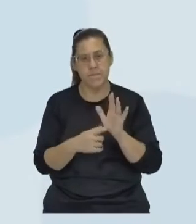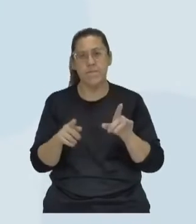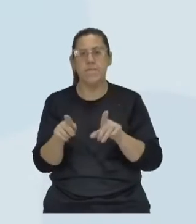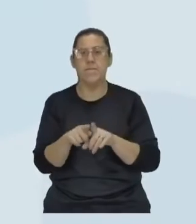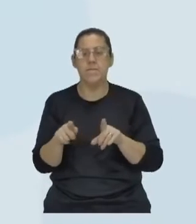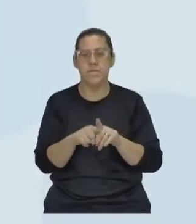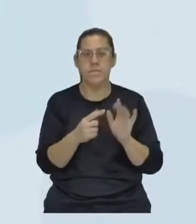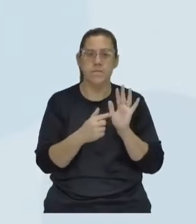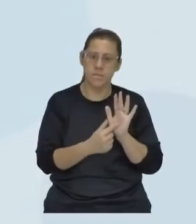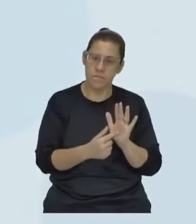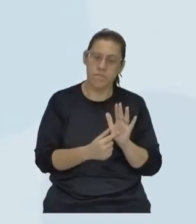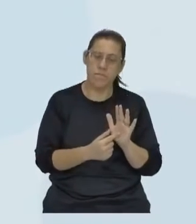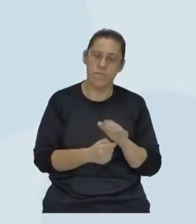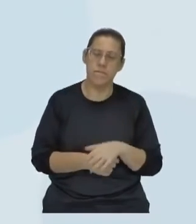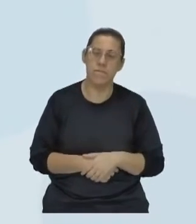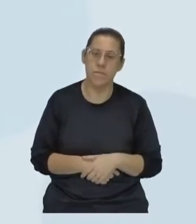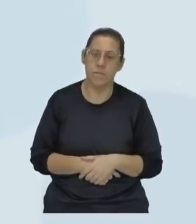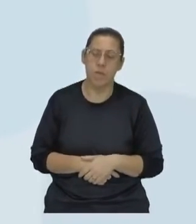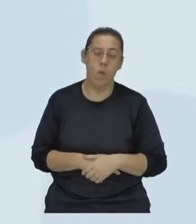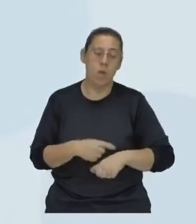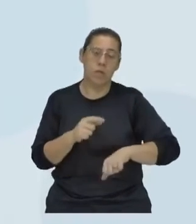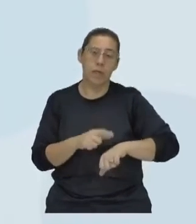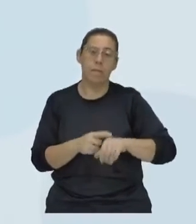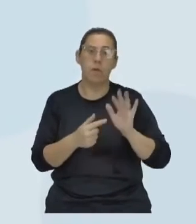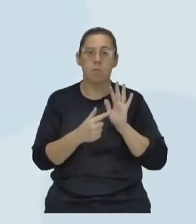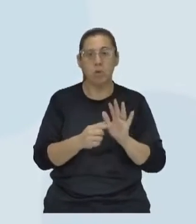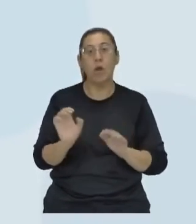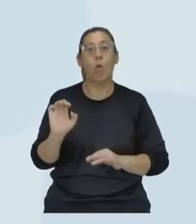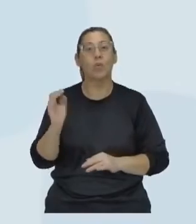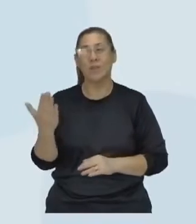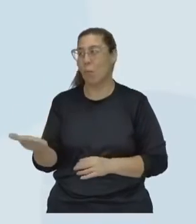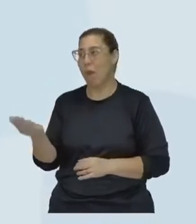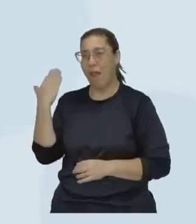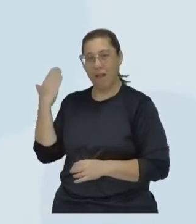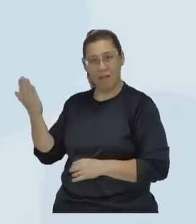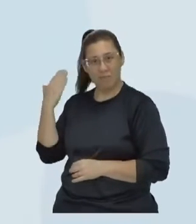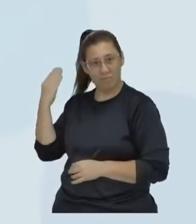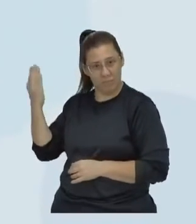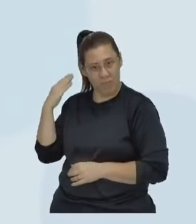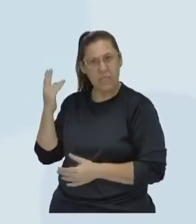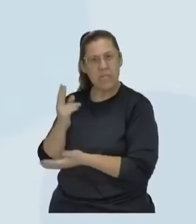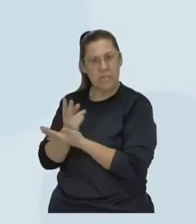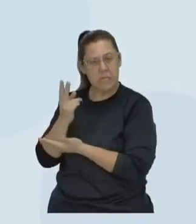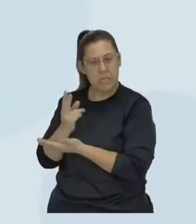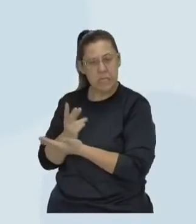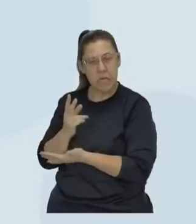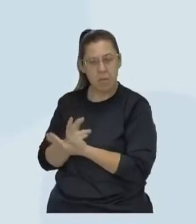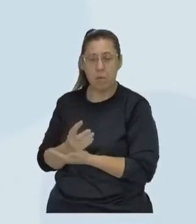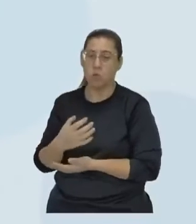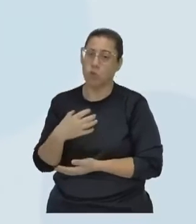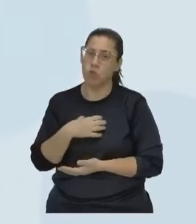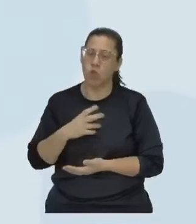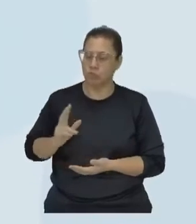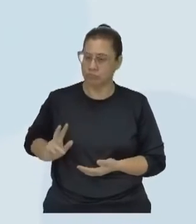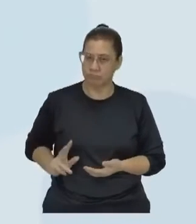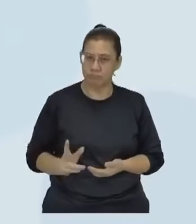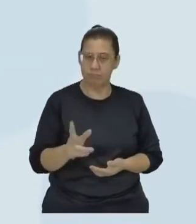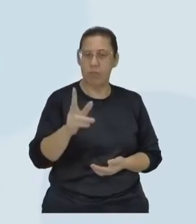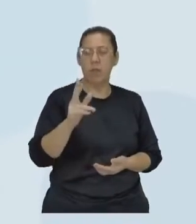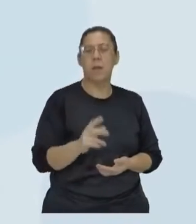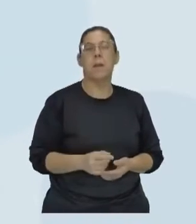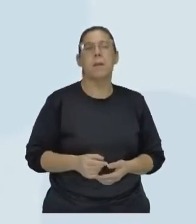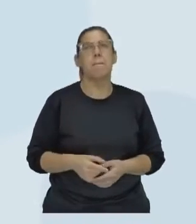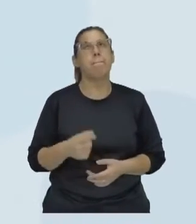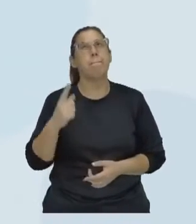uma definiçãozinha do imperfeito, tempo que expressa um fato que acontecia no passado com frequência, de forma contínua e que dá